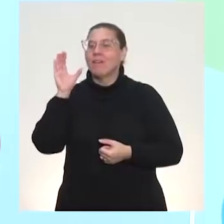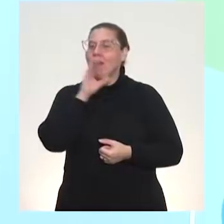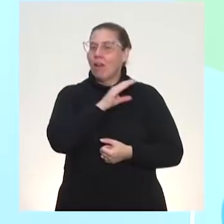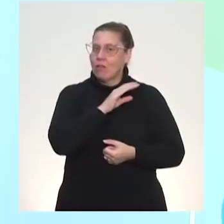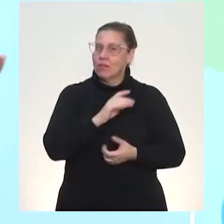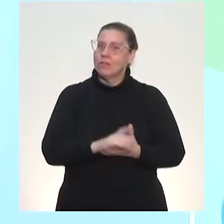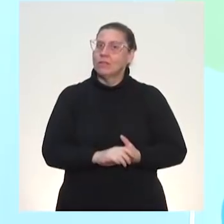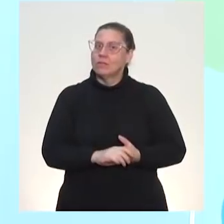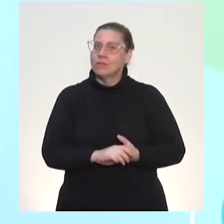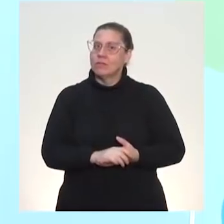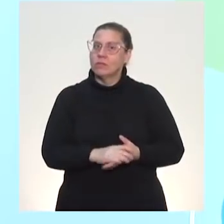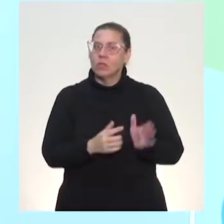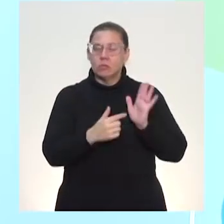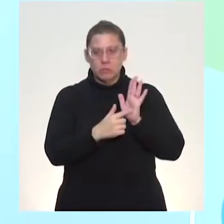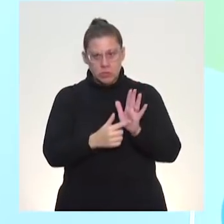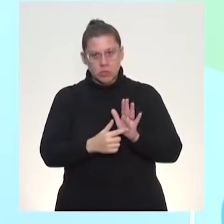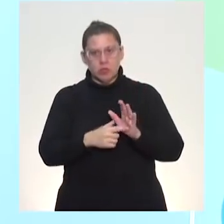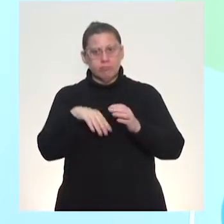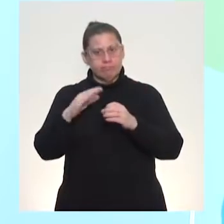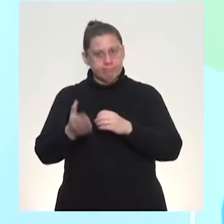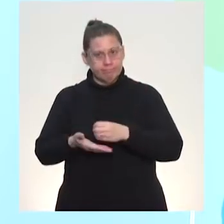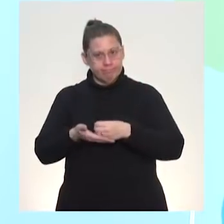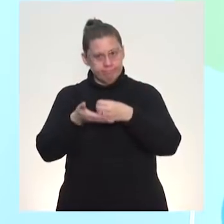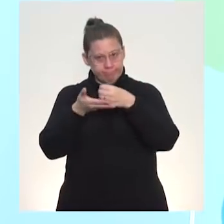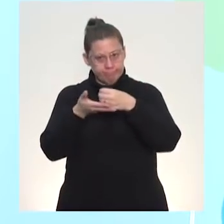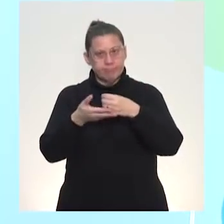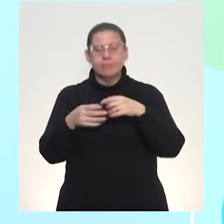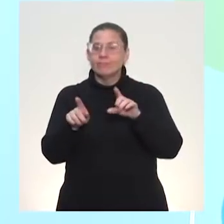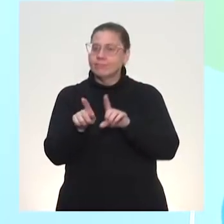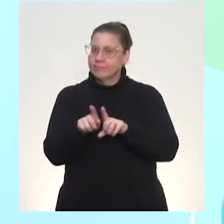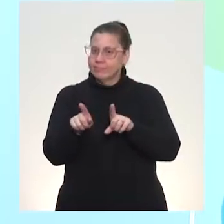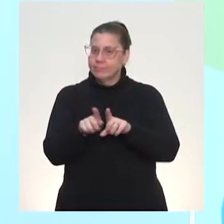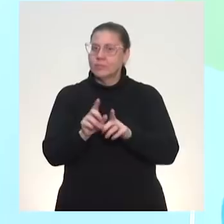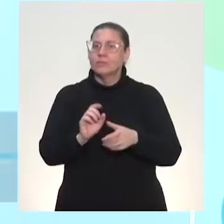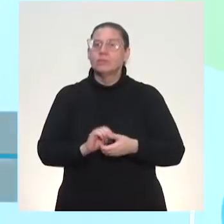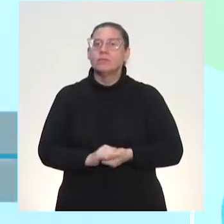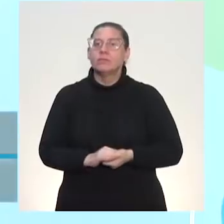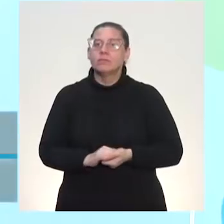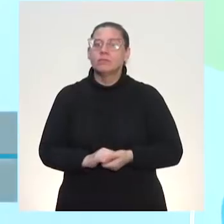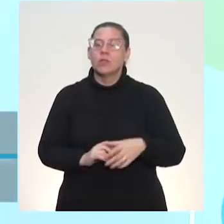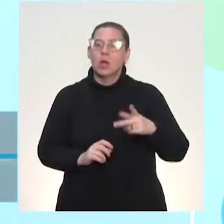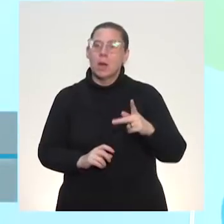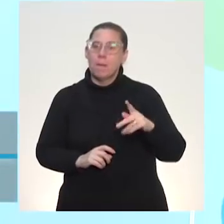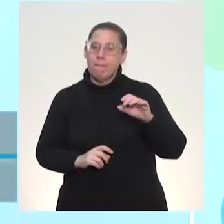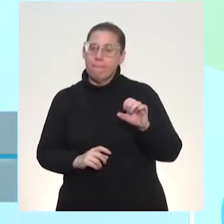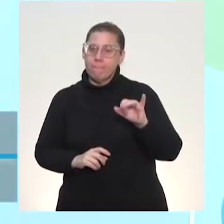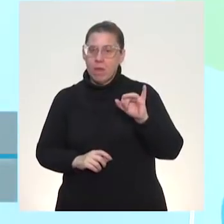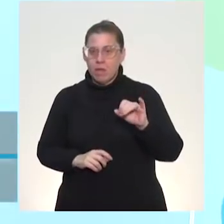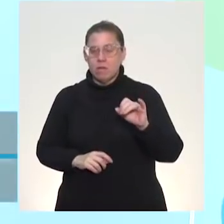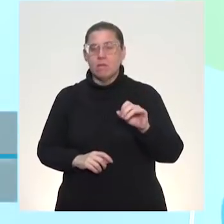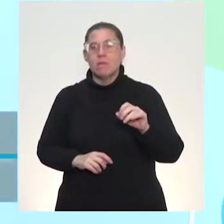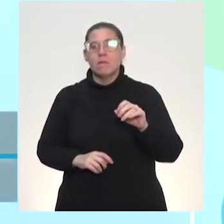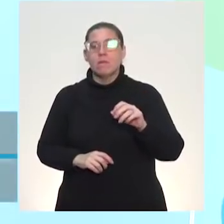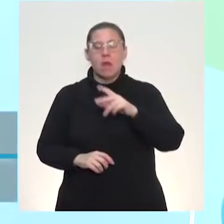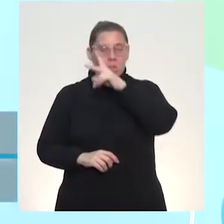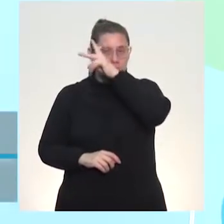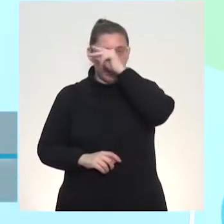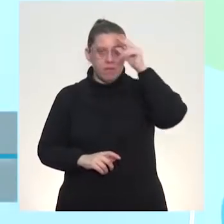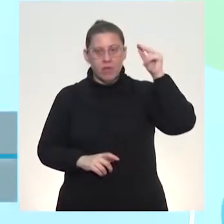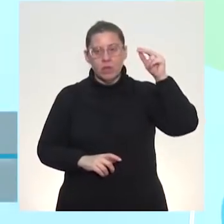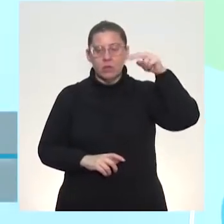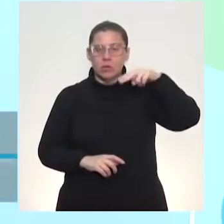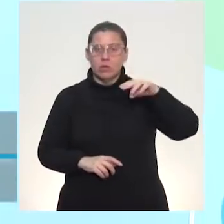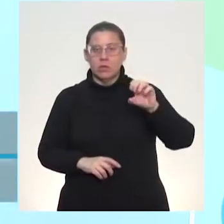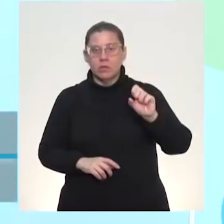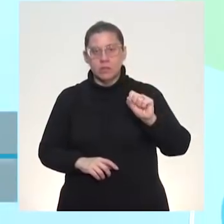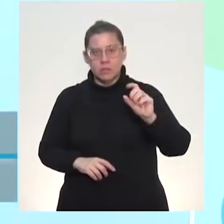Boa. Apareceu a palavra sustentabilidade aqui também, né? O pessoal da APEI, prefeito Nestor, aqui os alunos do primeiro A, B, C,